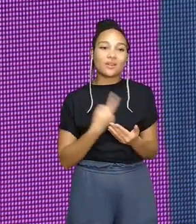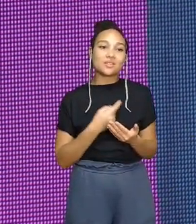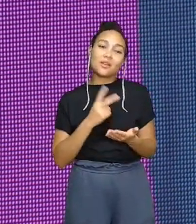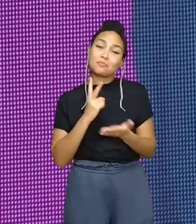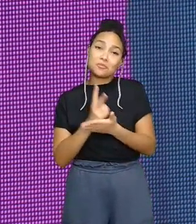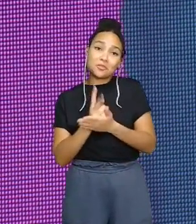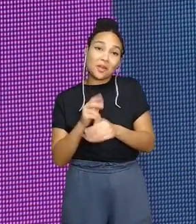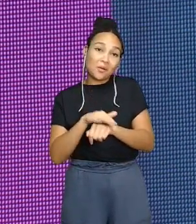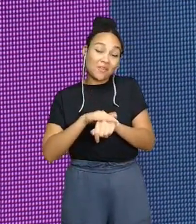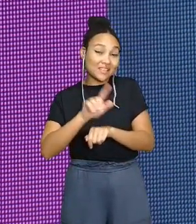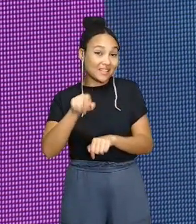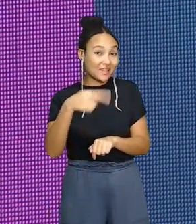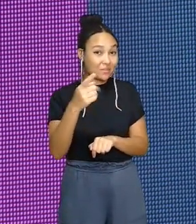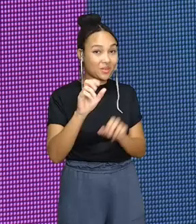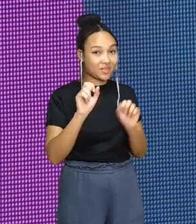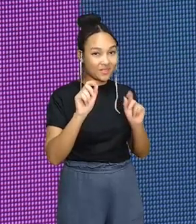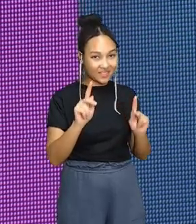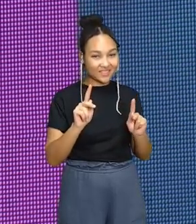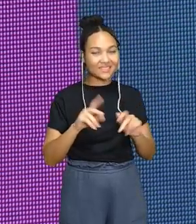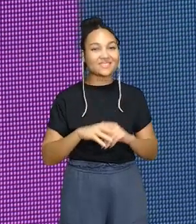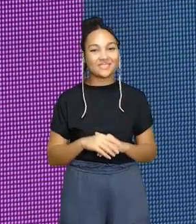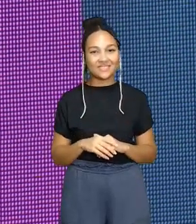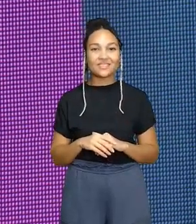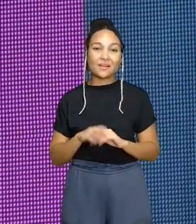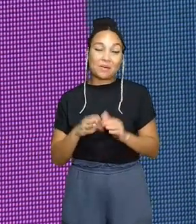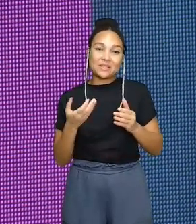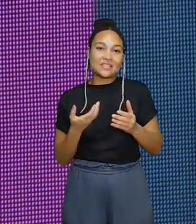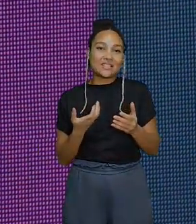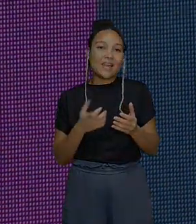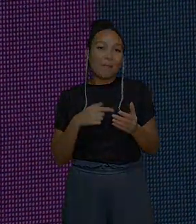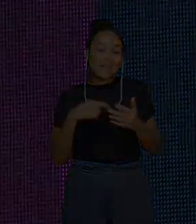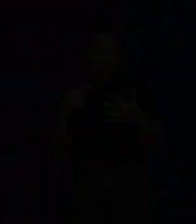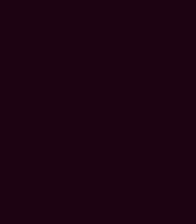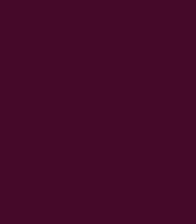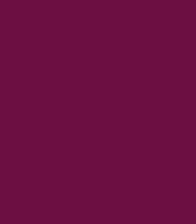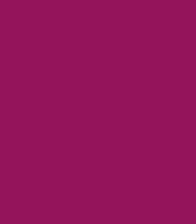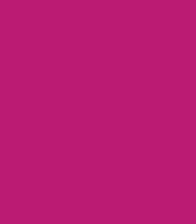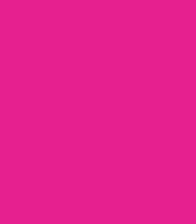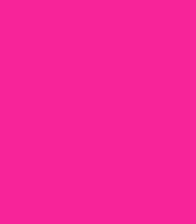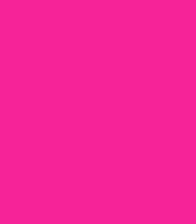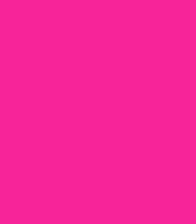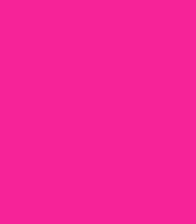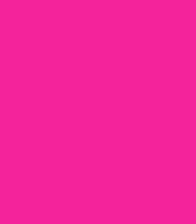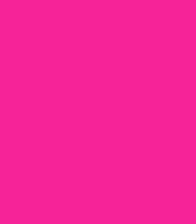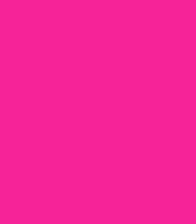depois mais, porque teria, né, mais coisas para a gente trocar. Boa noite.